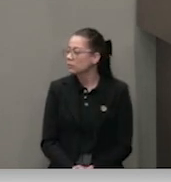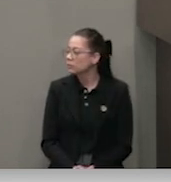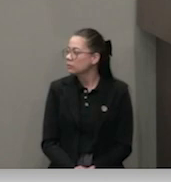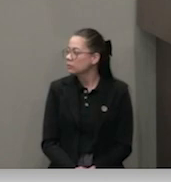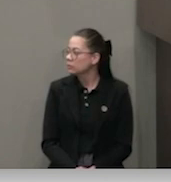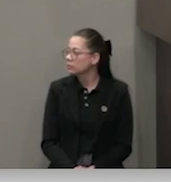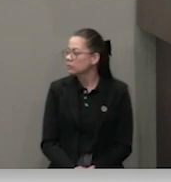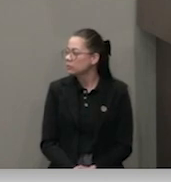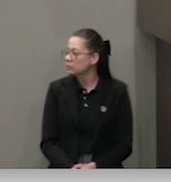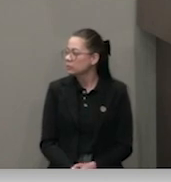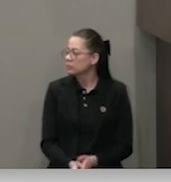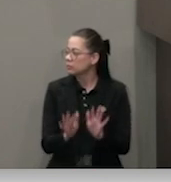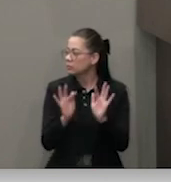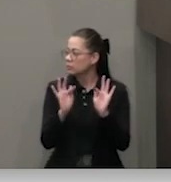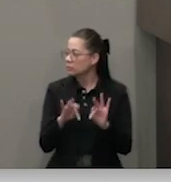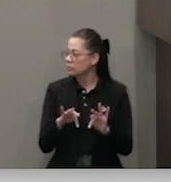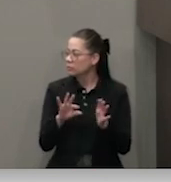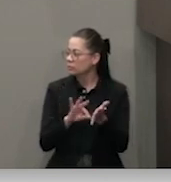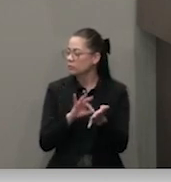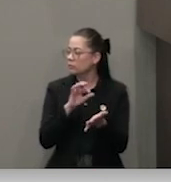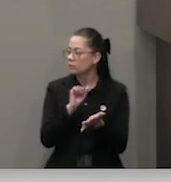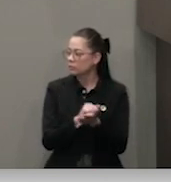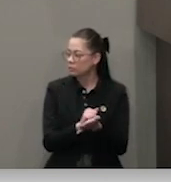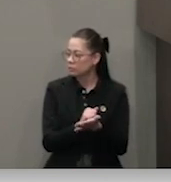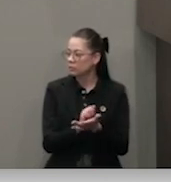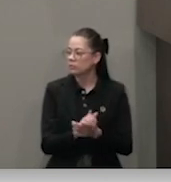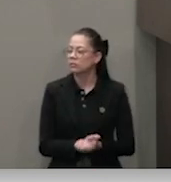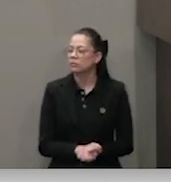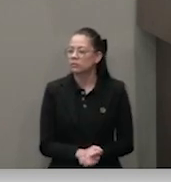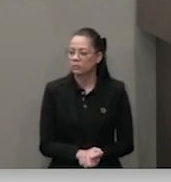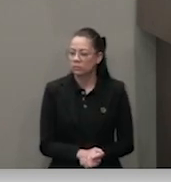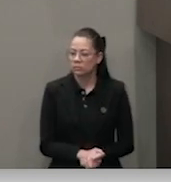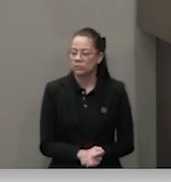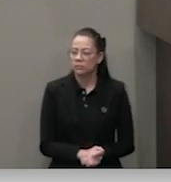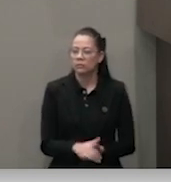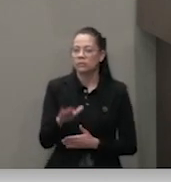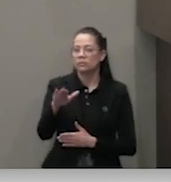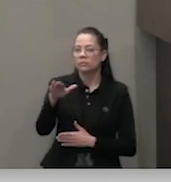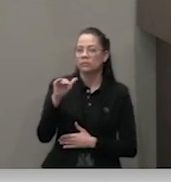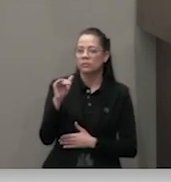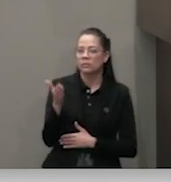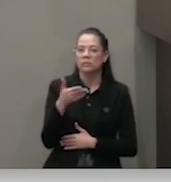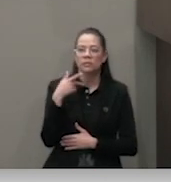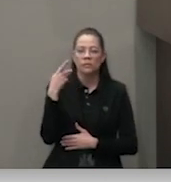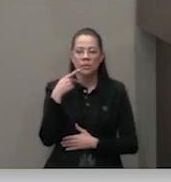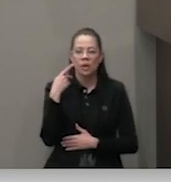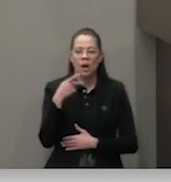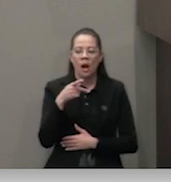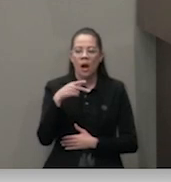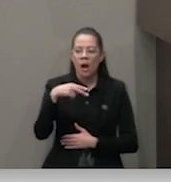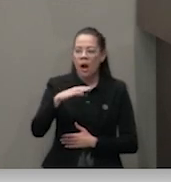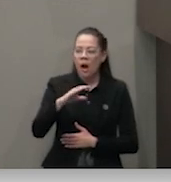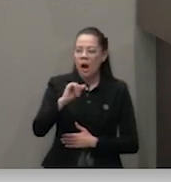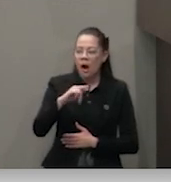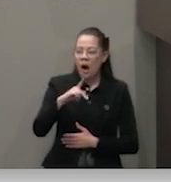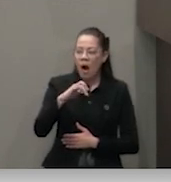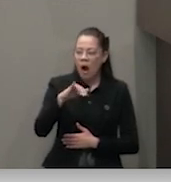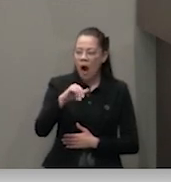colegas encerradas inscrições Chamamos o vereador Rodnei